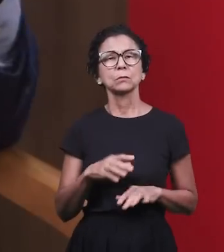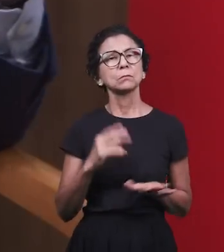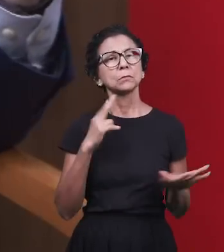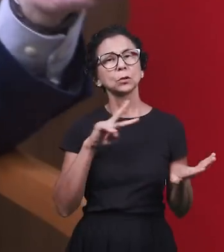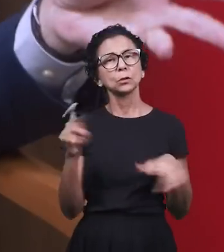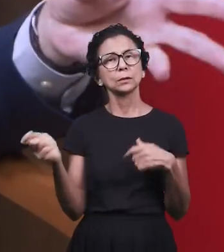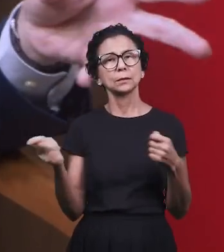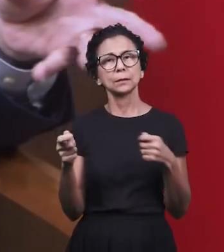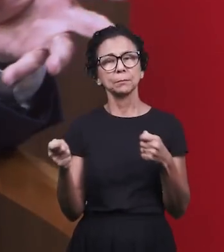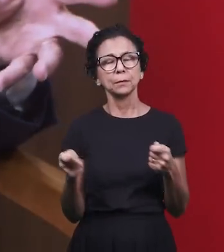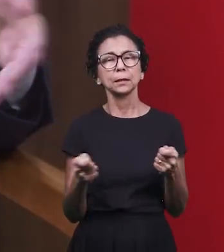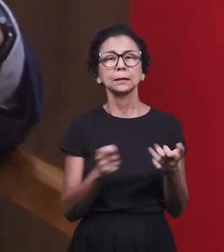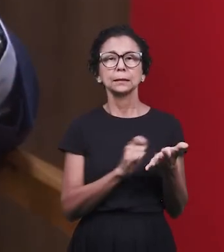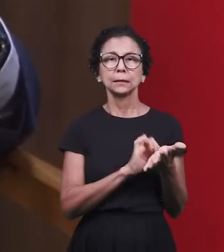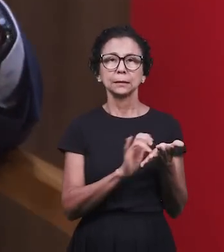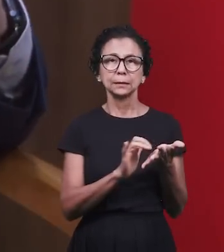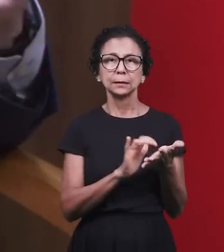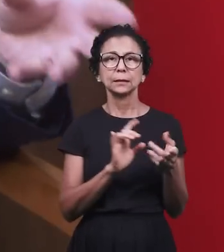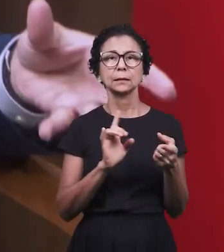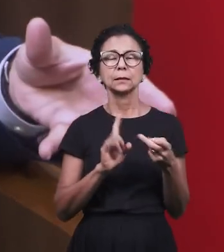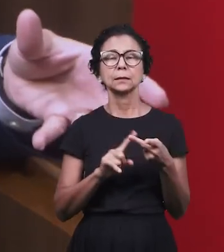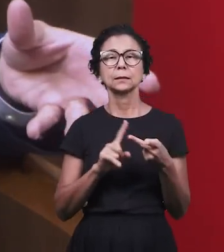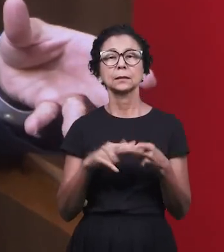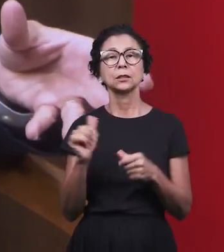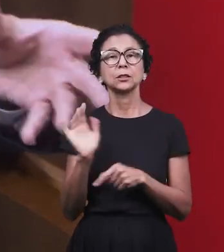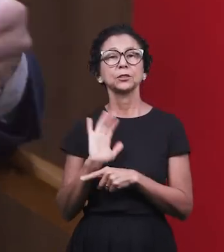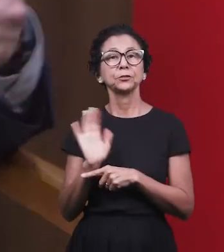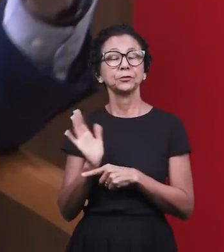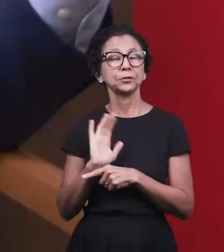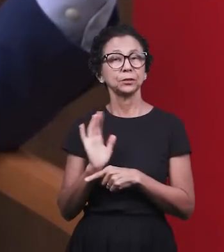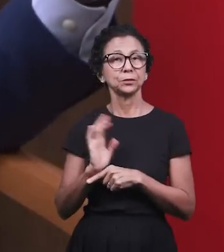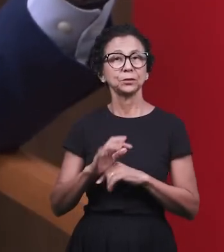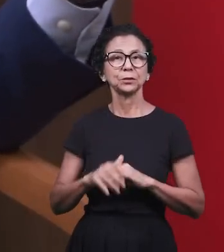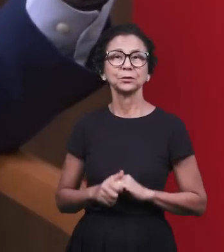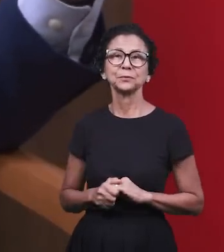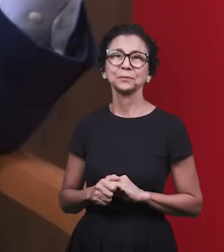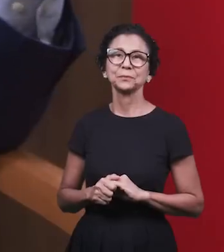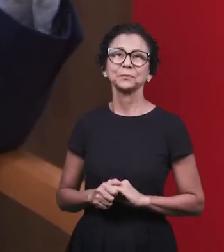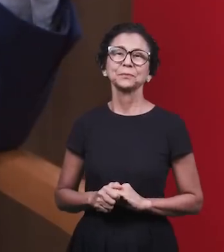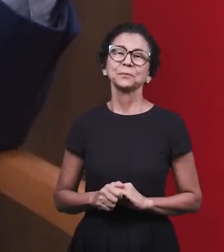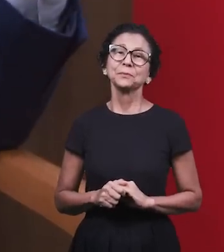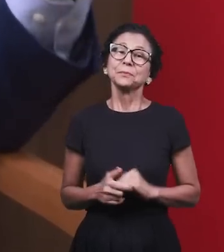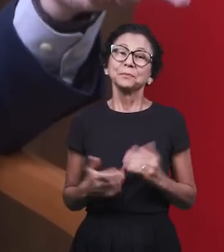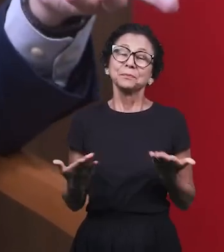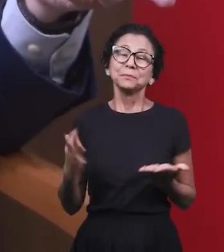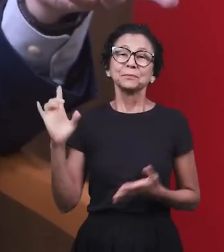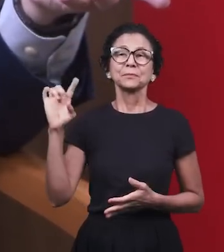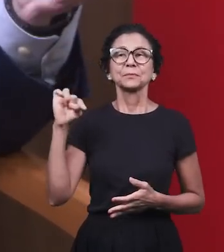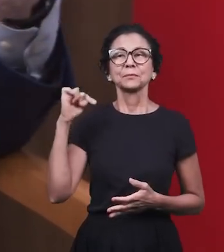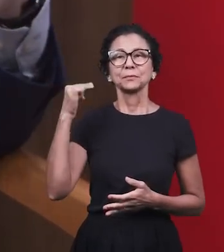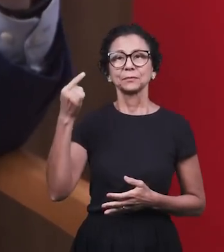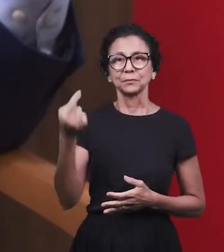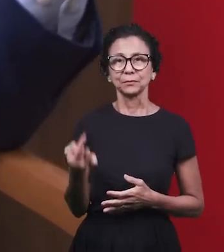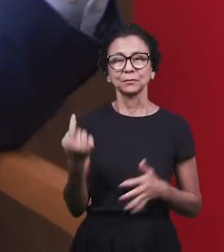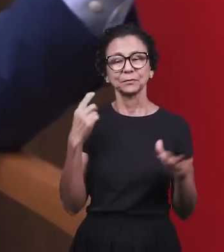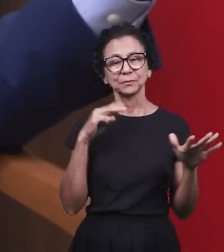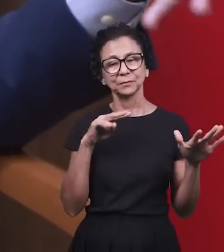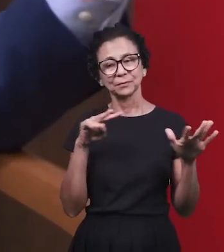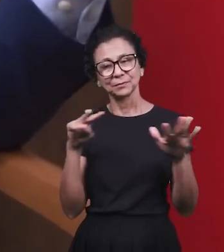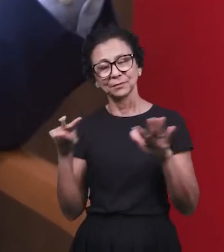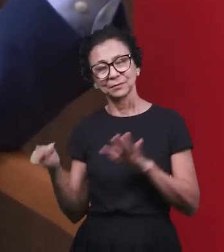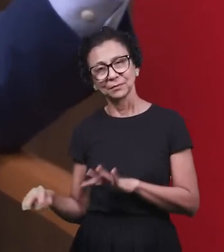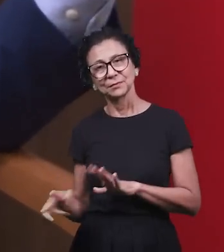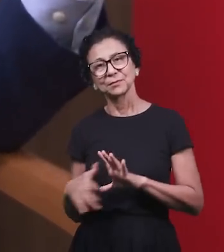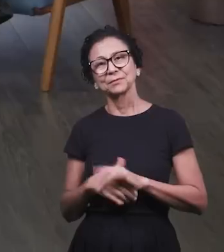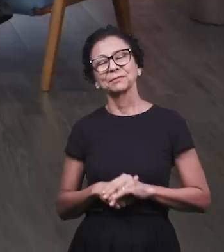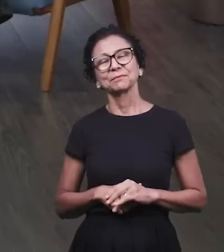mensagens escritas em vídeo e trazemos para você. Fazendo esse procedimento, na próxima semana, você pode